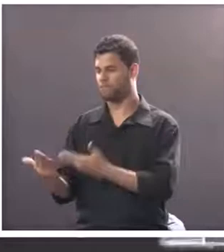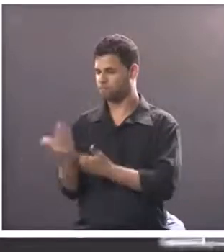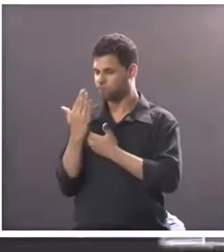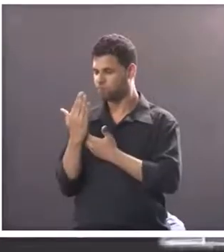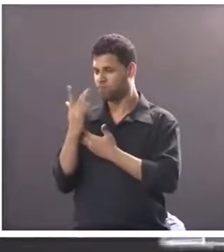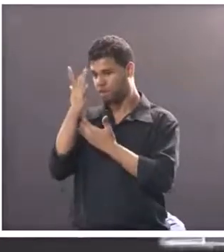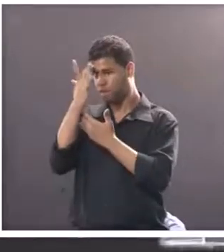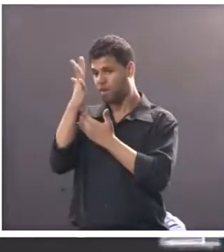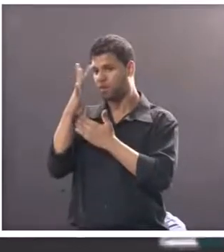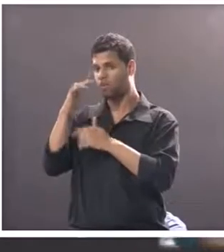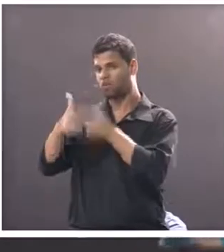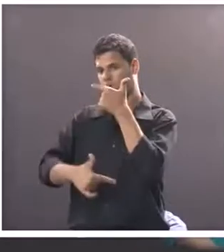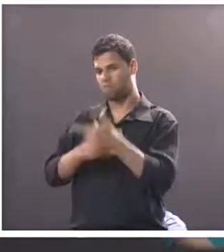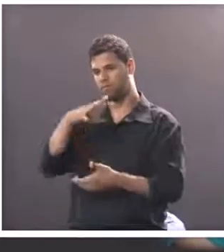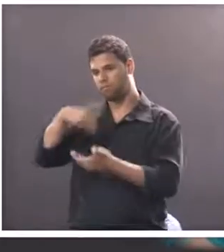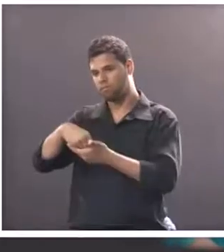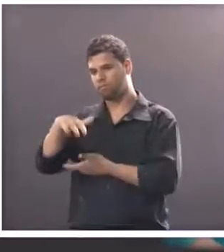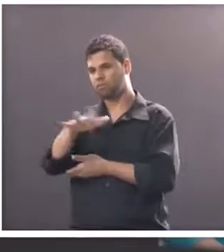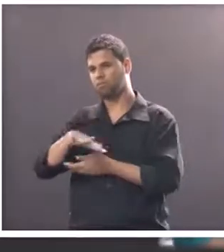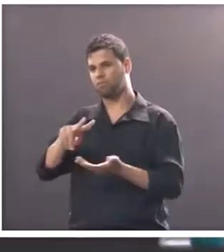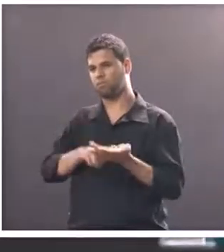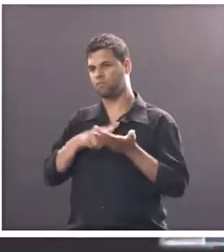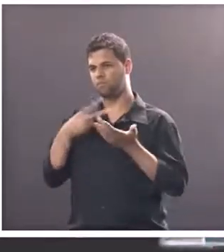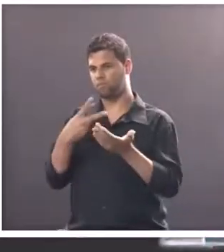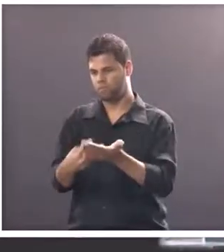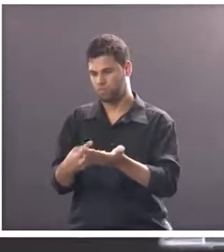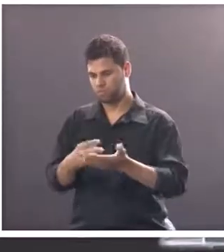seu trabalho na tradução.